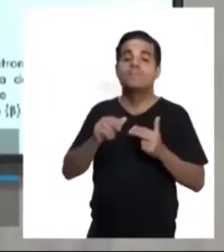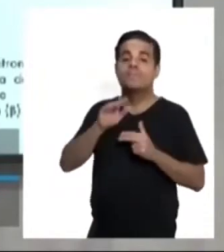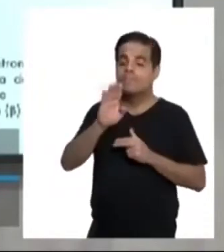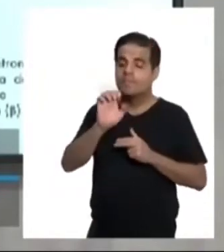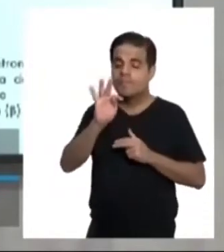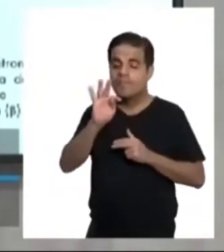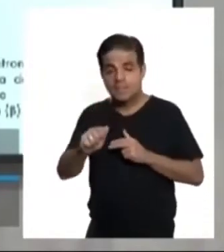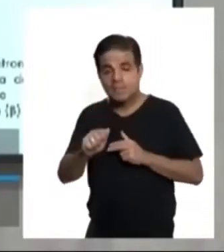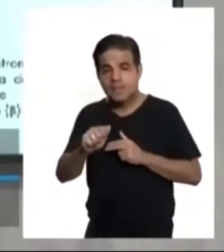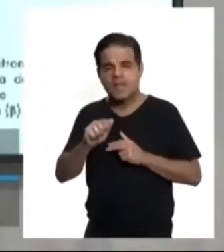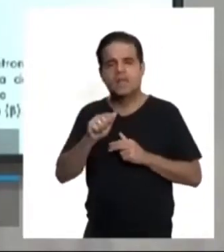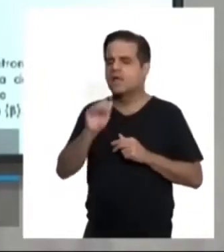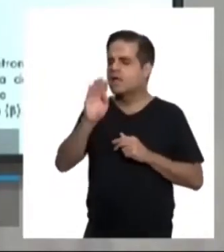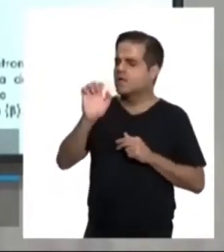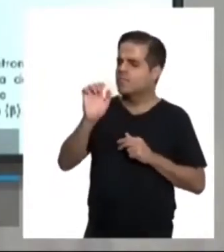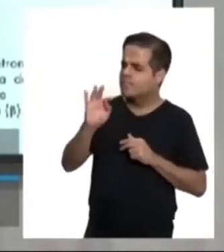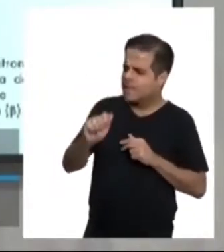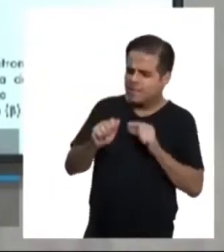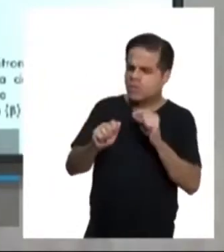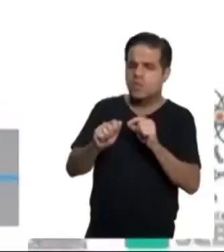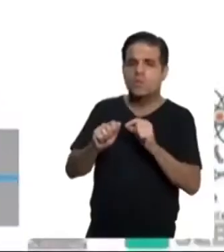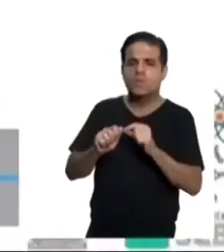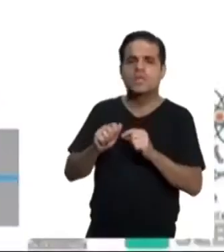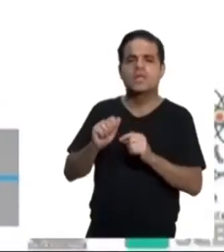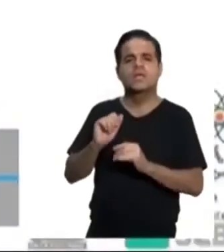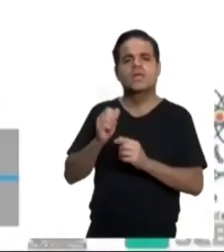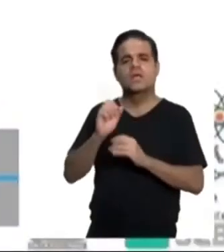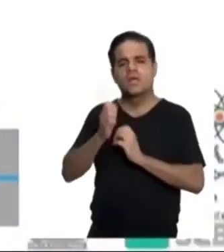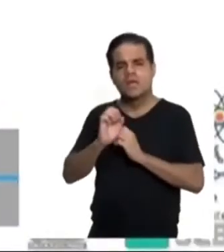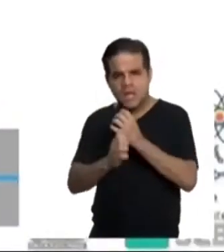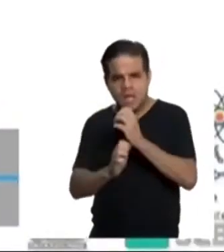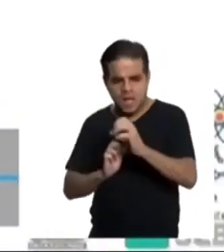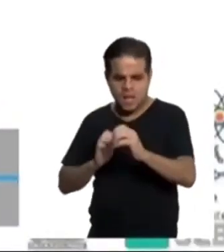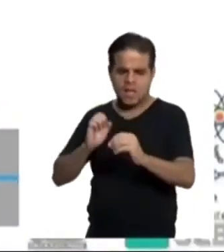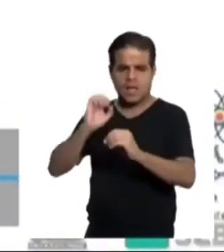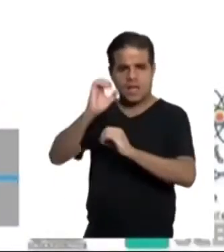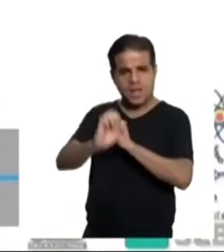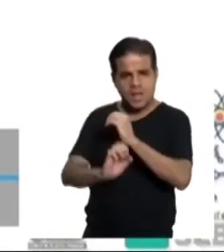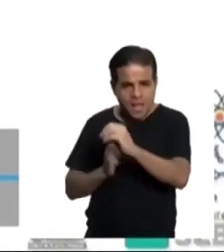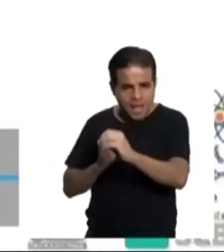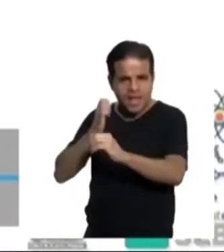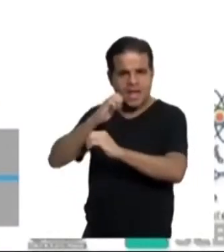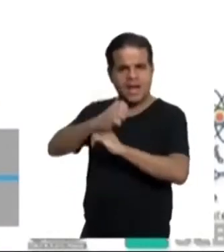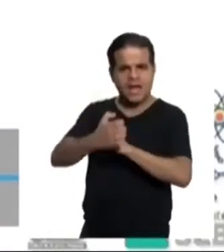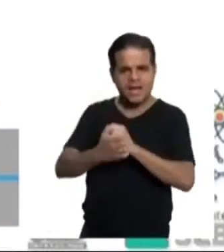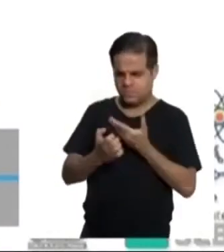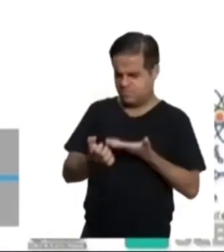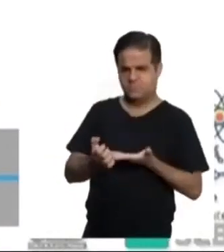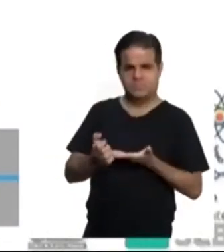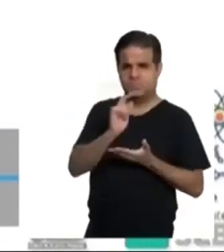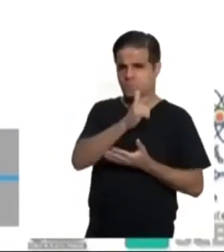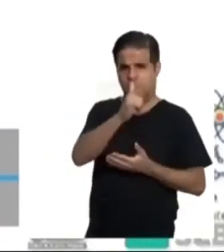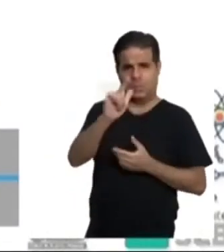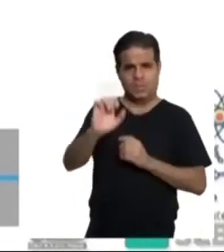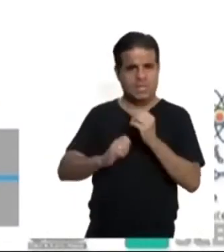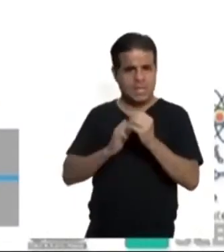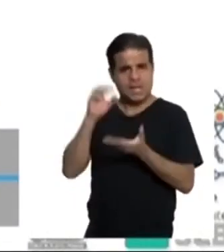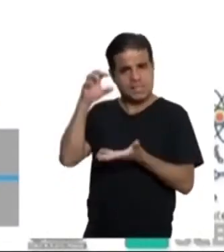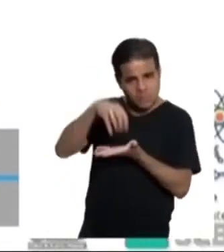beta. E o que é a partícula beta? É um elétron. Ô, louco, professor, um elétron? Não tem elétron no